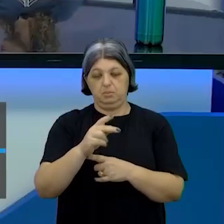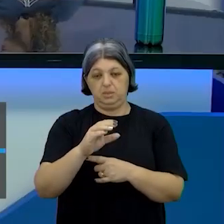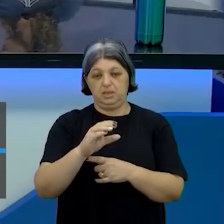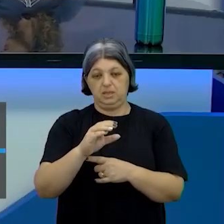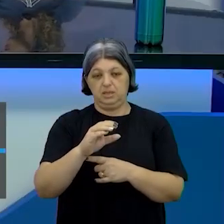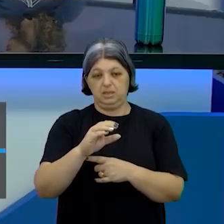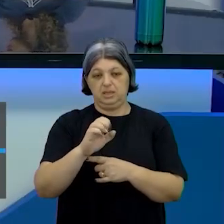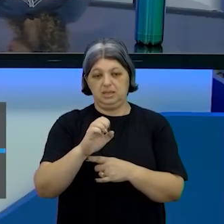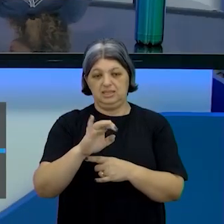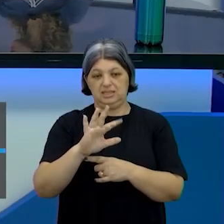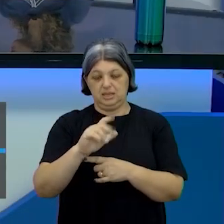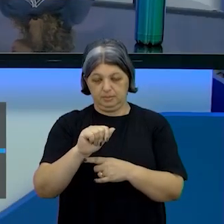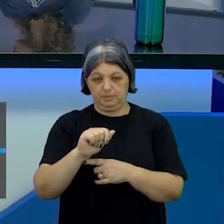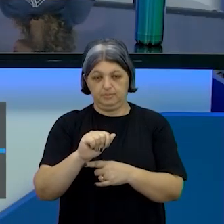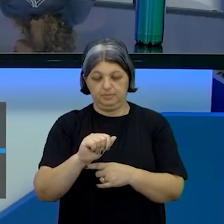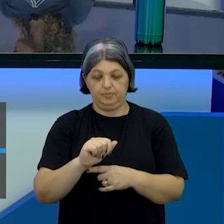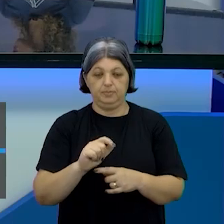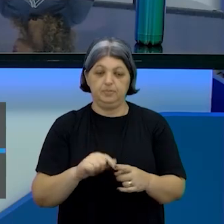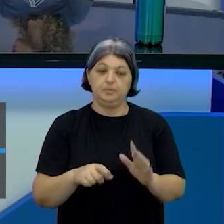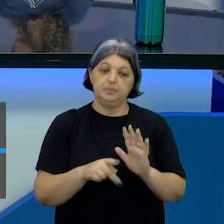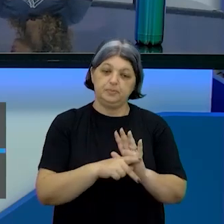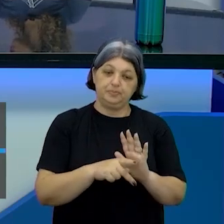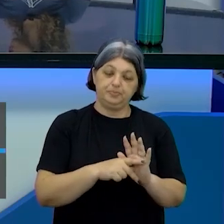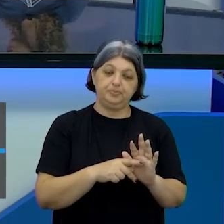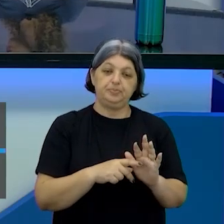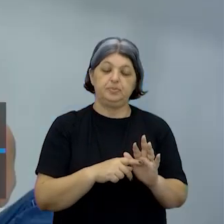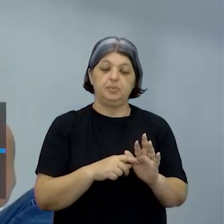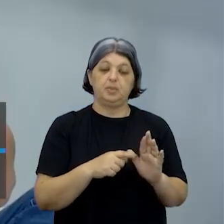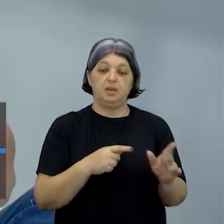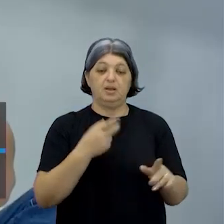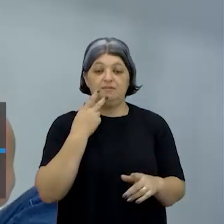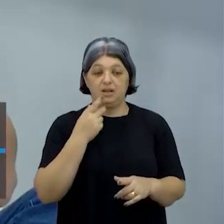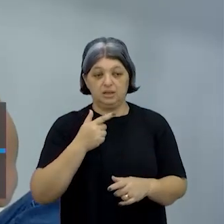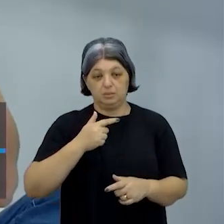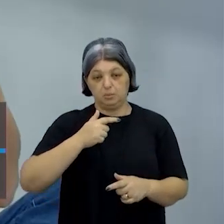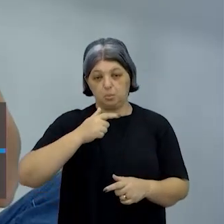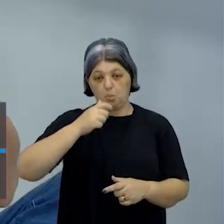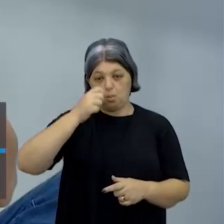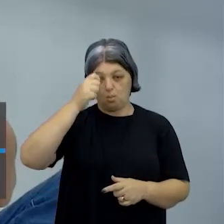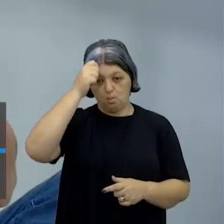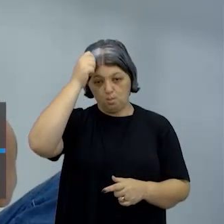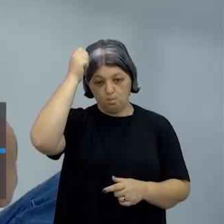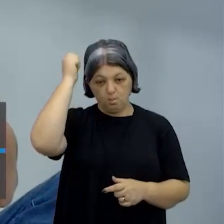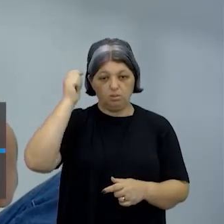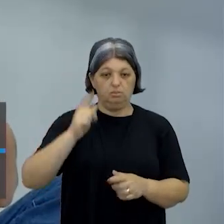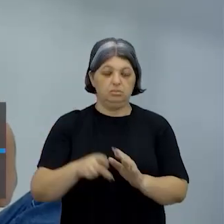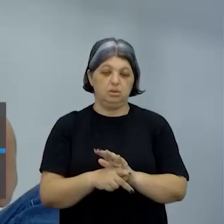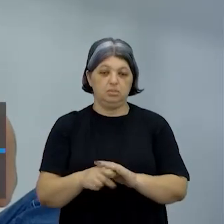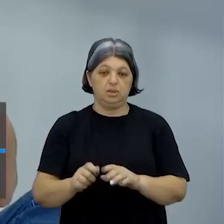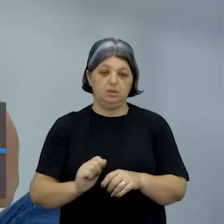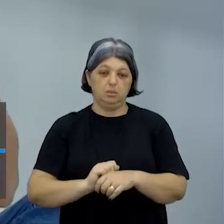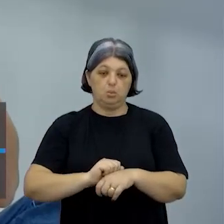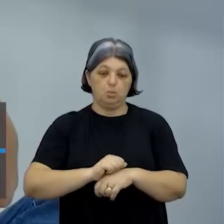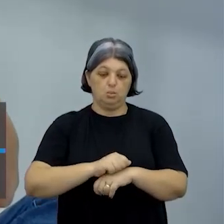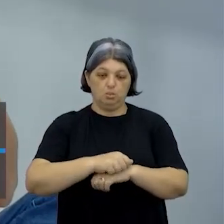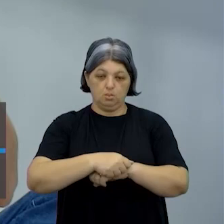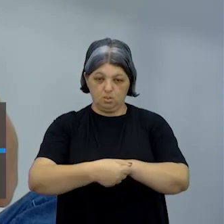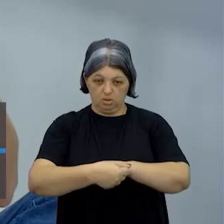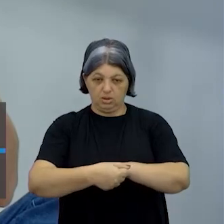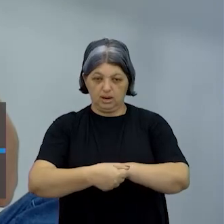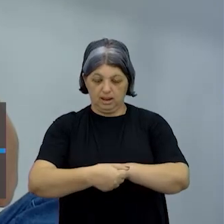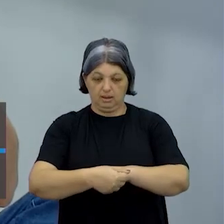alopecia. Ele nem fala da alopecia, ele faz uma referência, fala da careca com outro filme, a piada é essa,